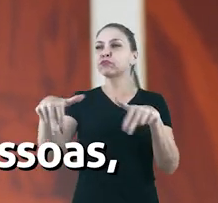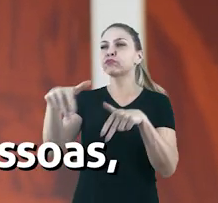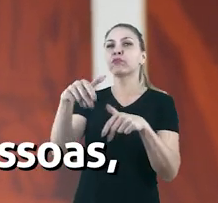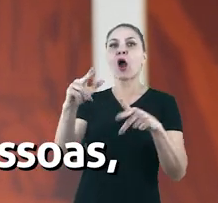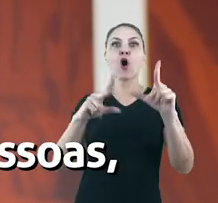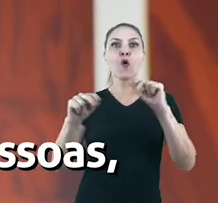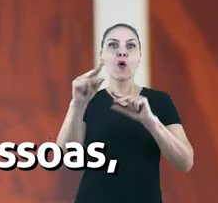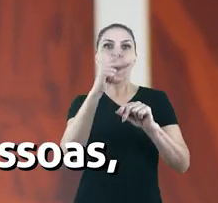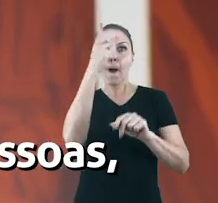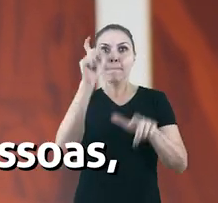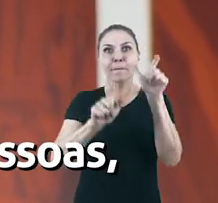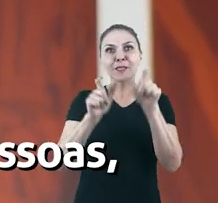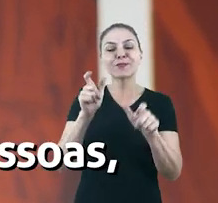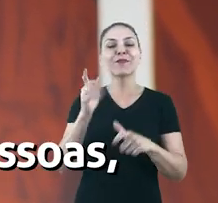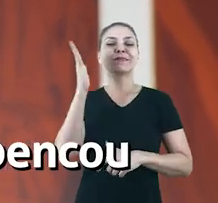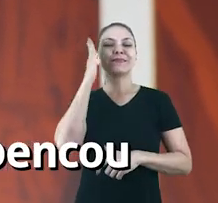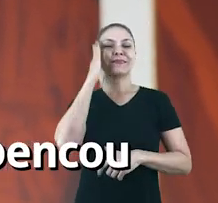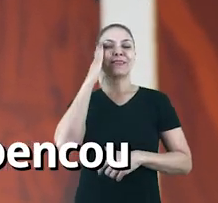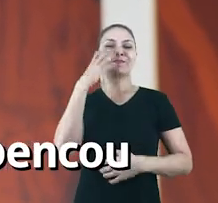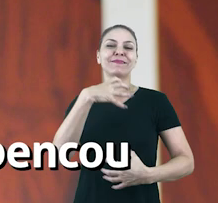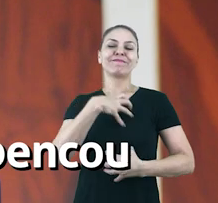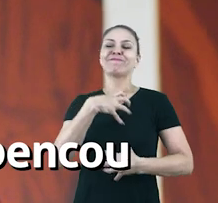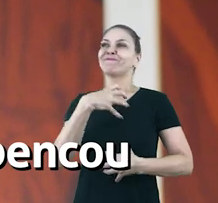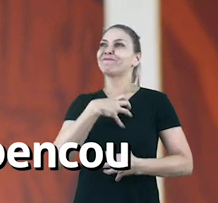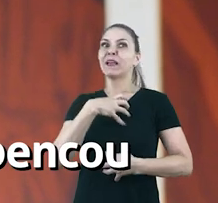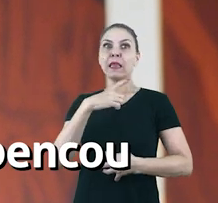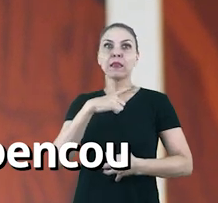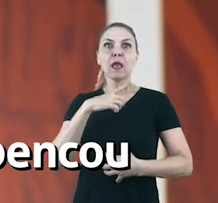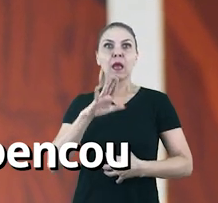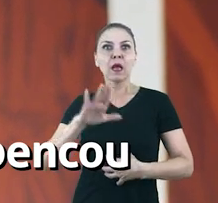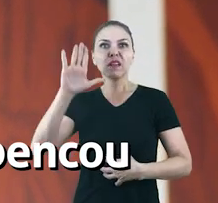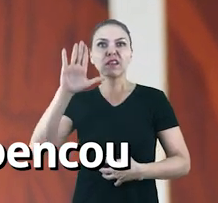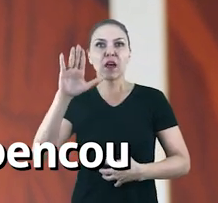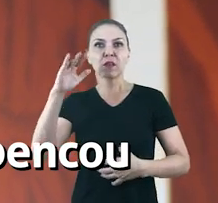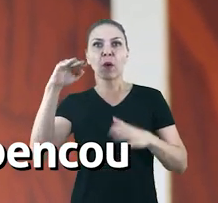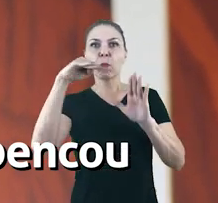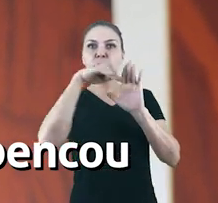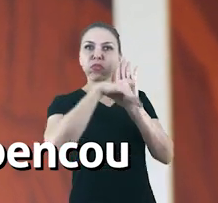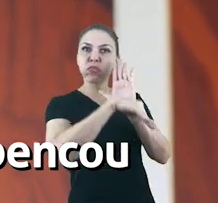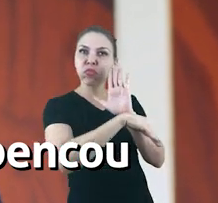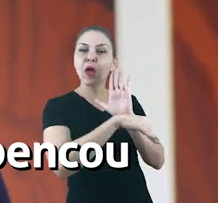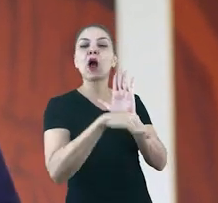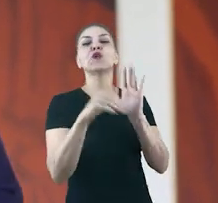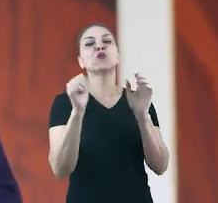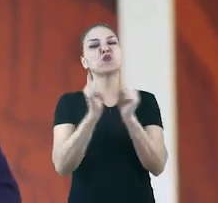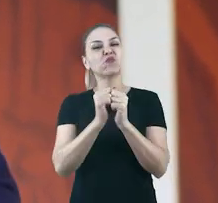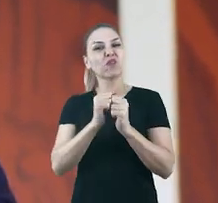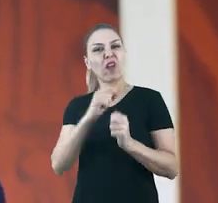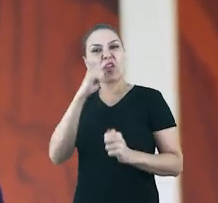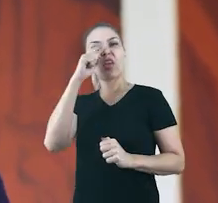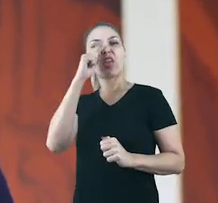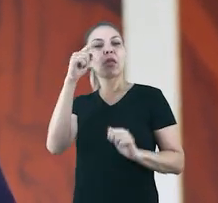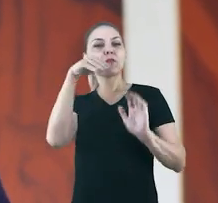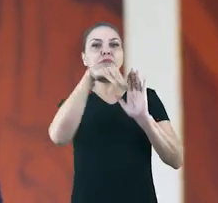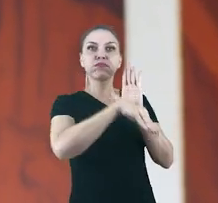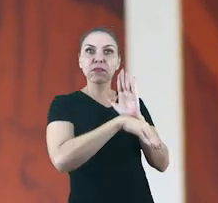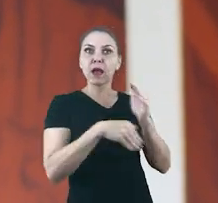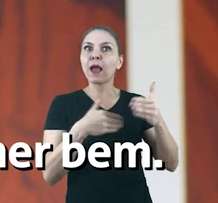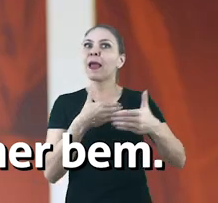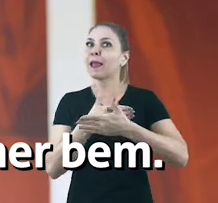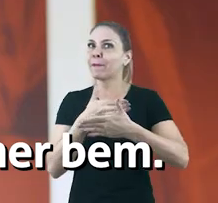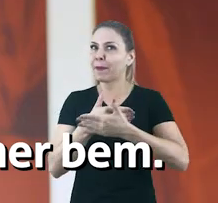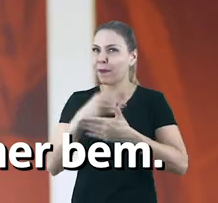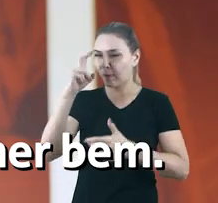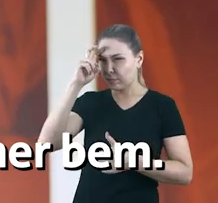pelas ruas e conversando com as pessoas, a gente sente que tem um candidato que despencou junto com a soberba que ele